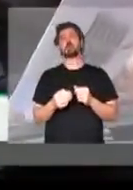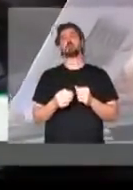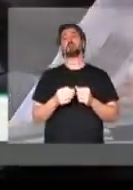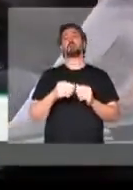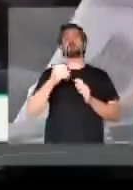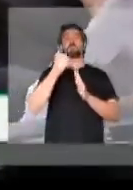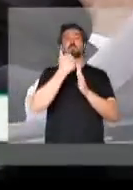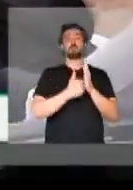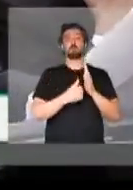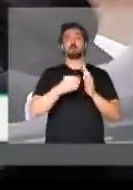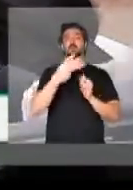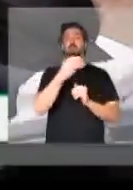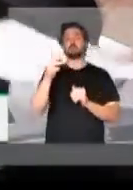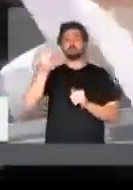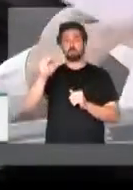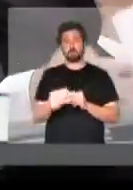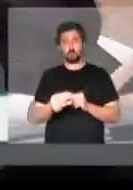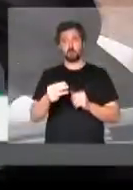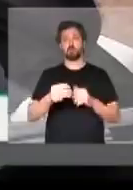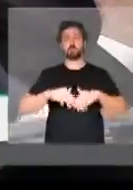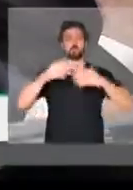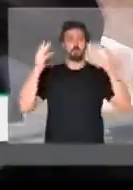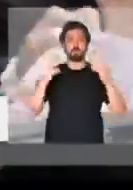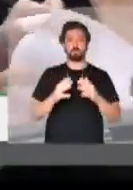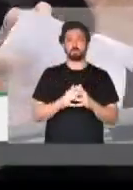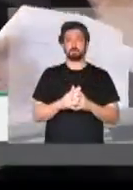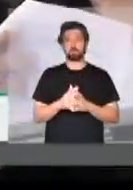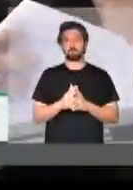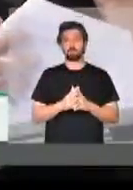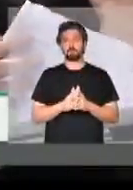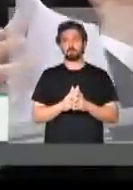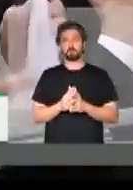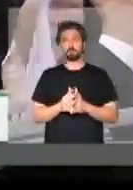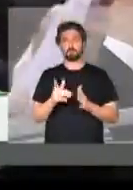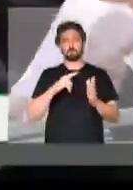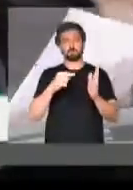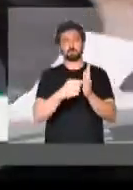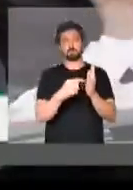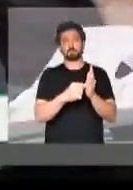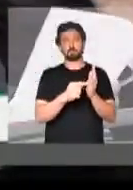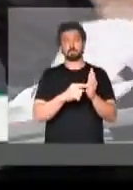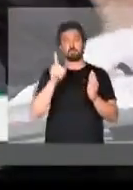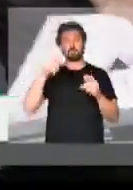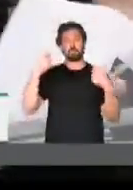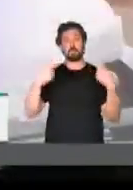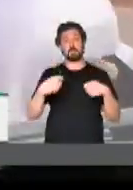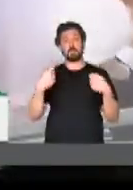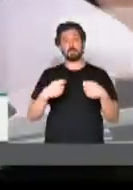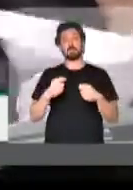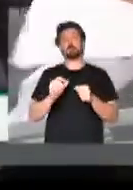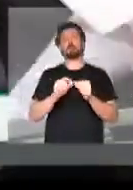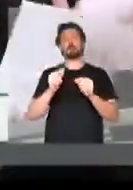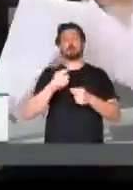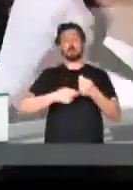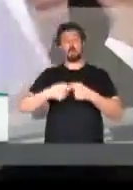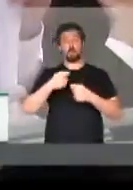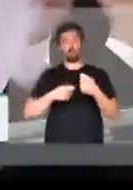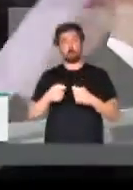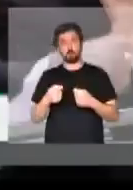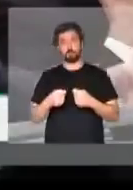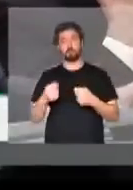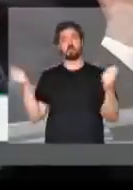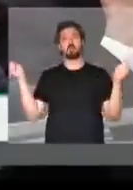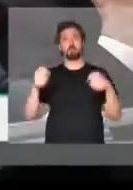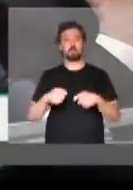de isenção fiscal, 300 bilhões. Enfim, o que está colocado é a necessidade de fazer com que essa economia,